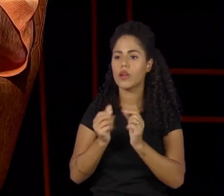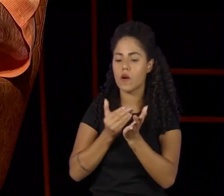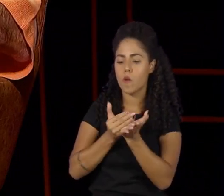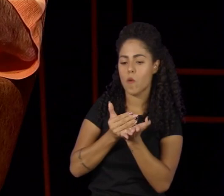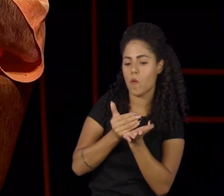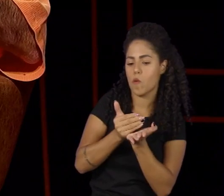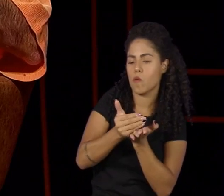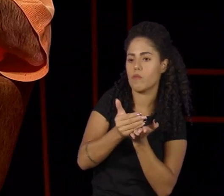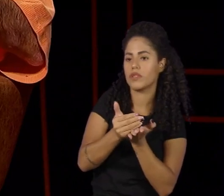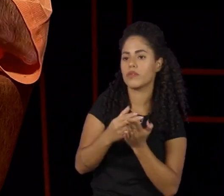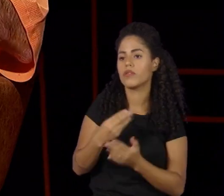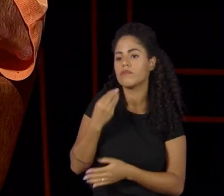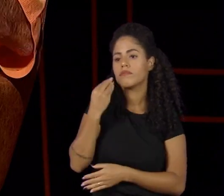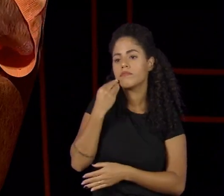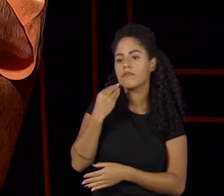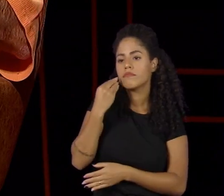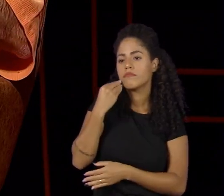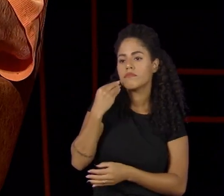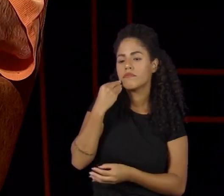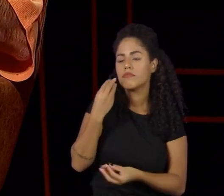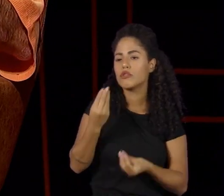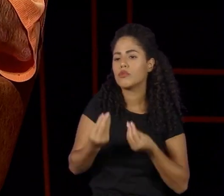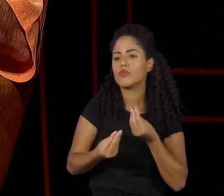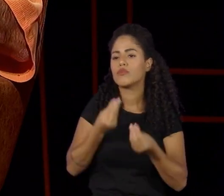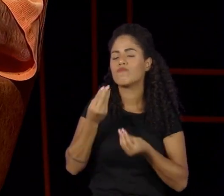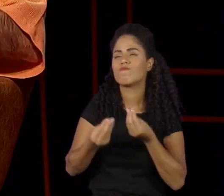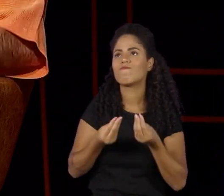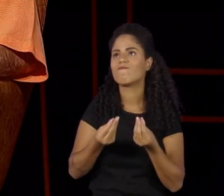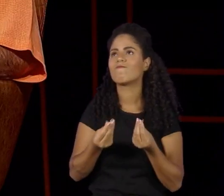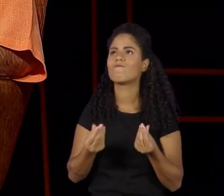começou a tentar estruturar uma